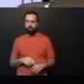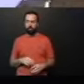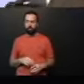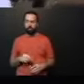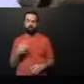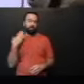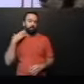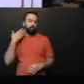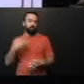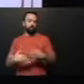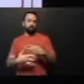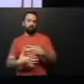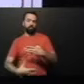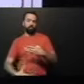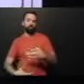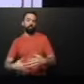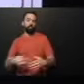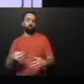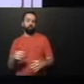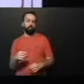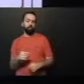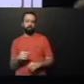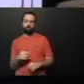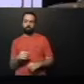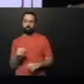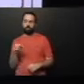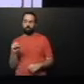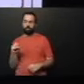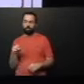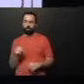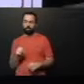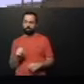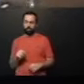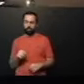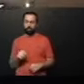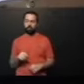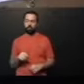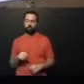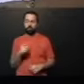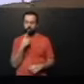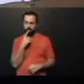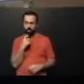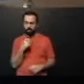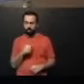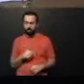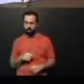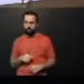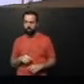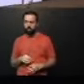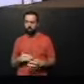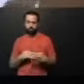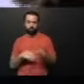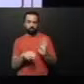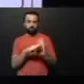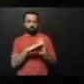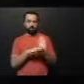Extrato, som de S. E exato, som de Z. Fácil,